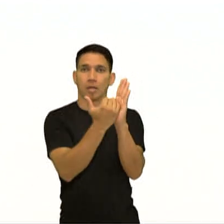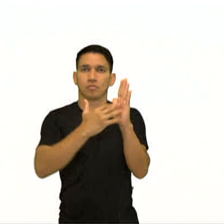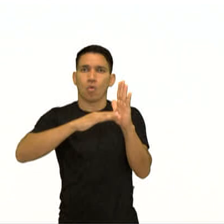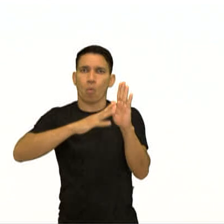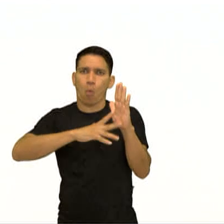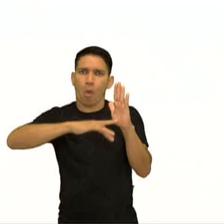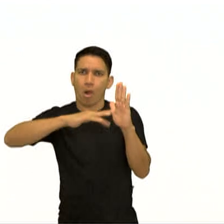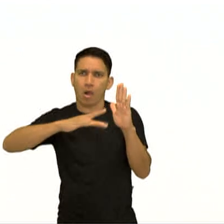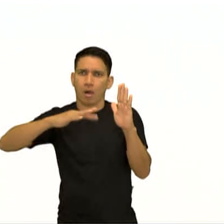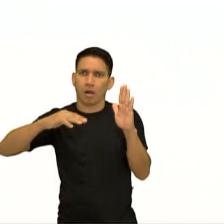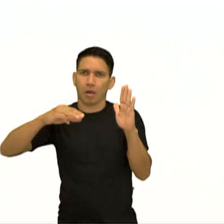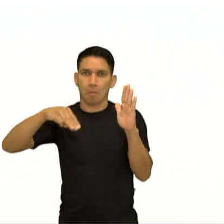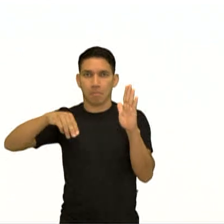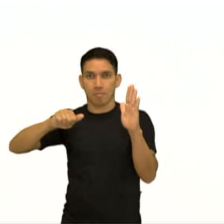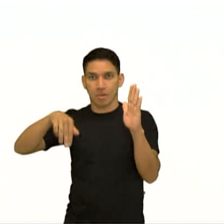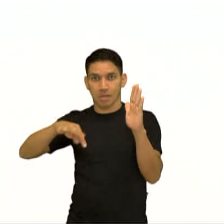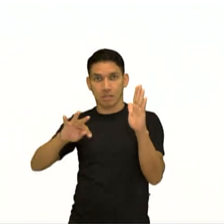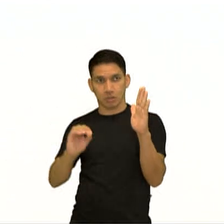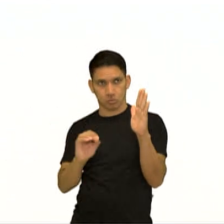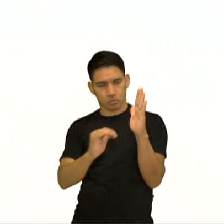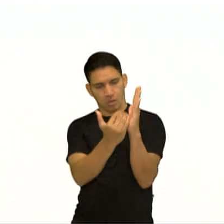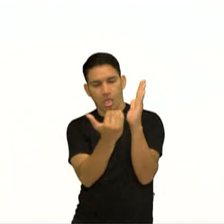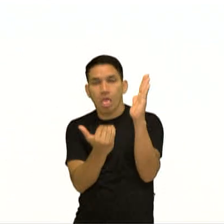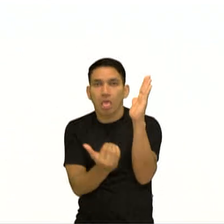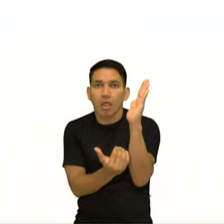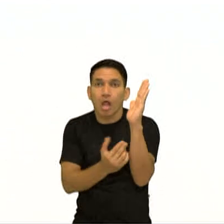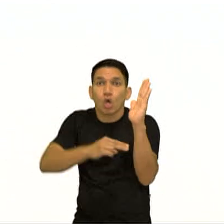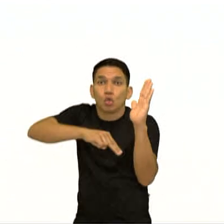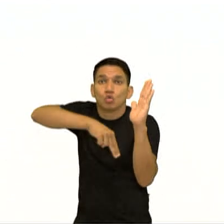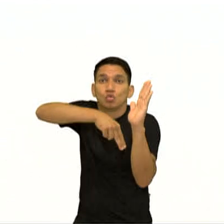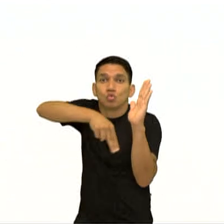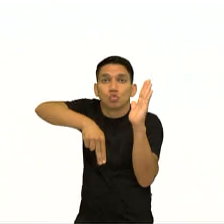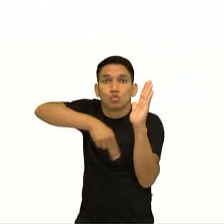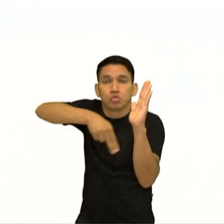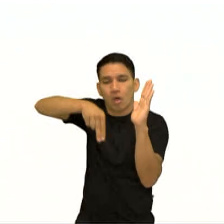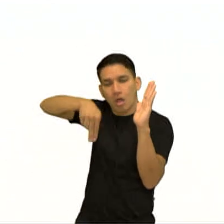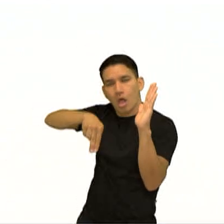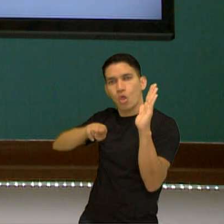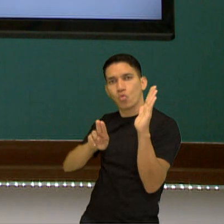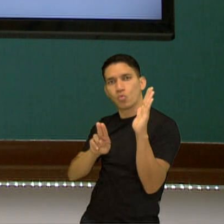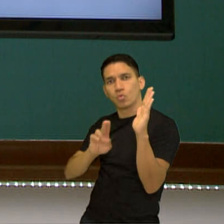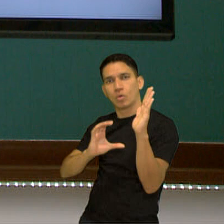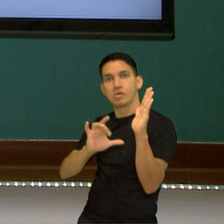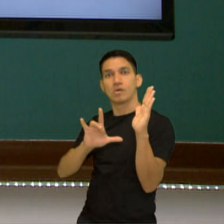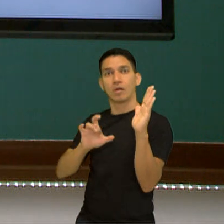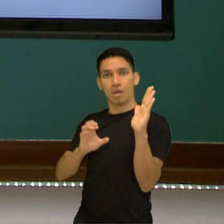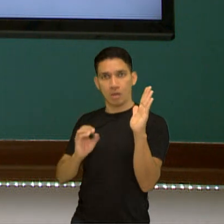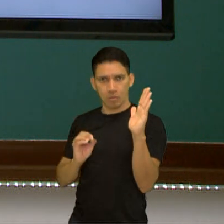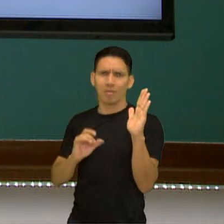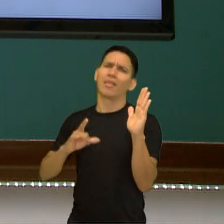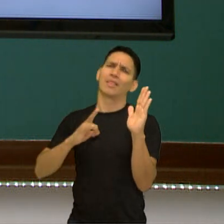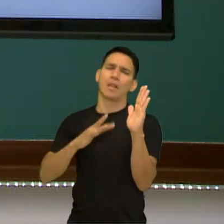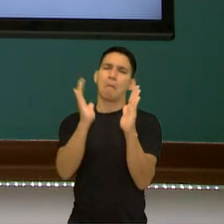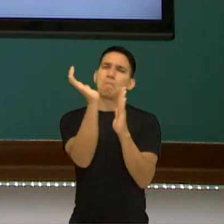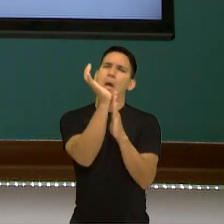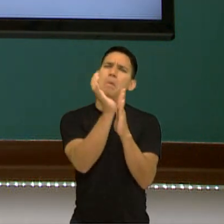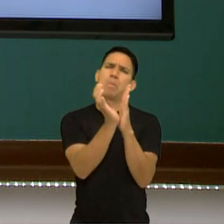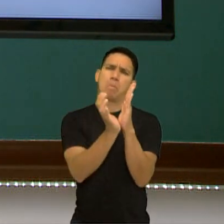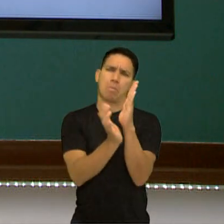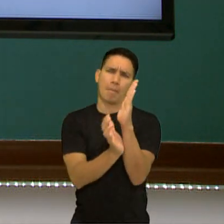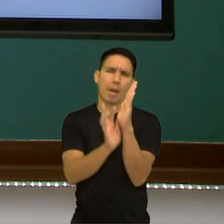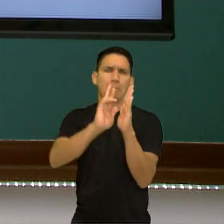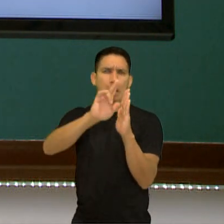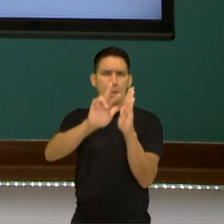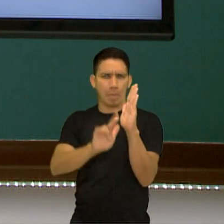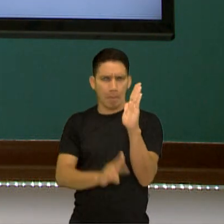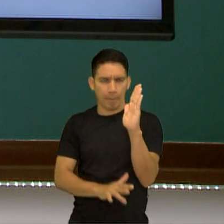núcleo. Nós podemos classificá-lo de podemos subdividir essas camadas de várias formas. A exemplo